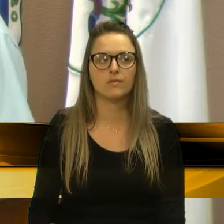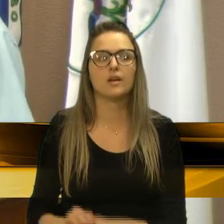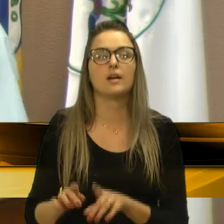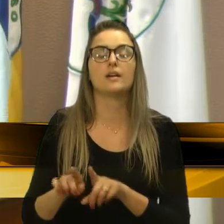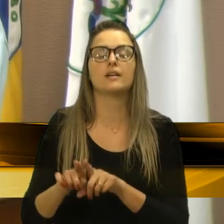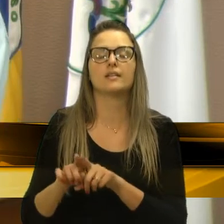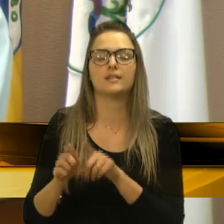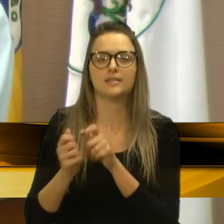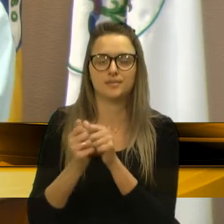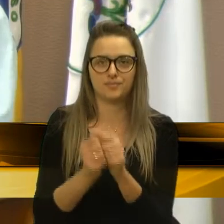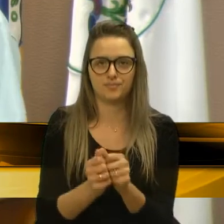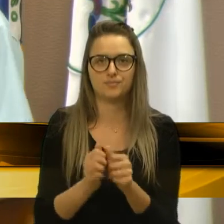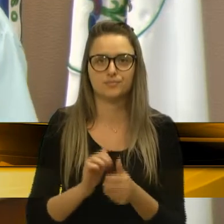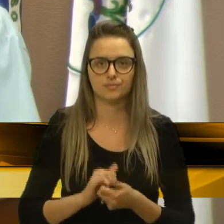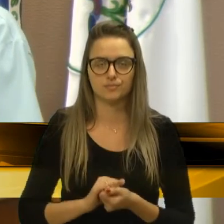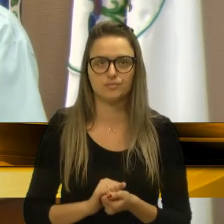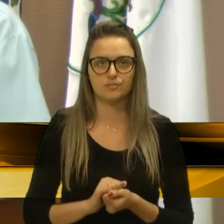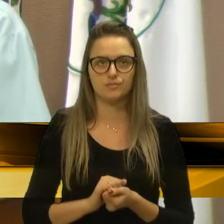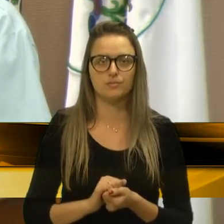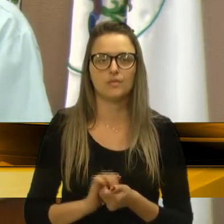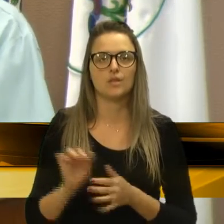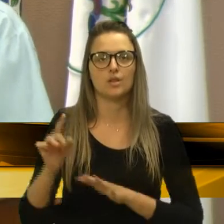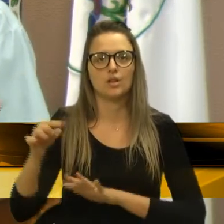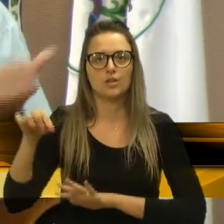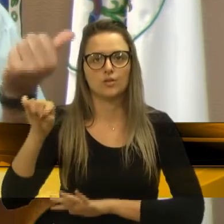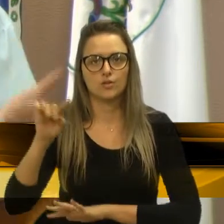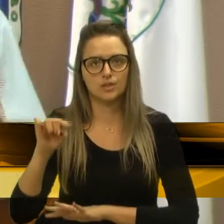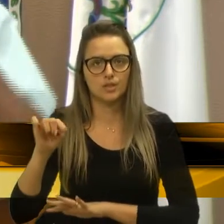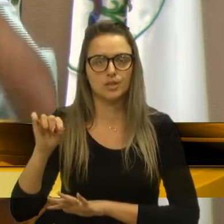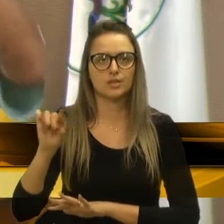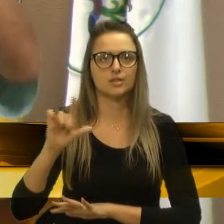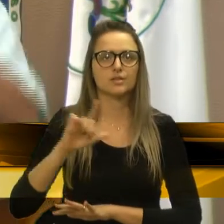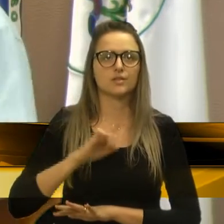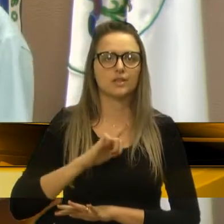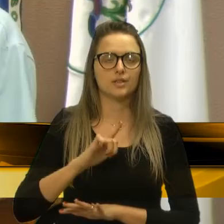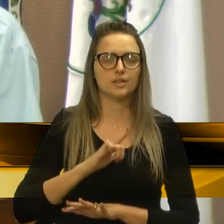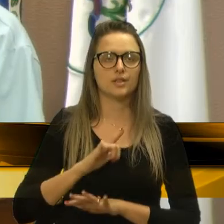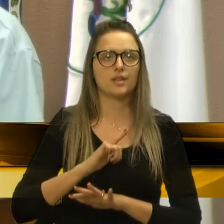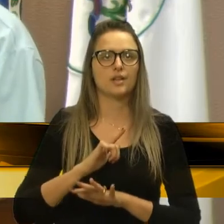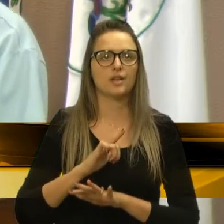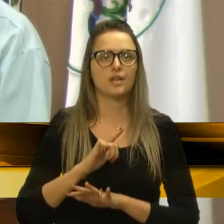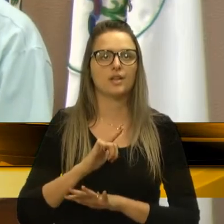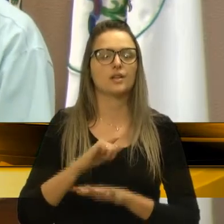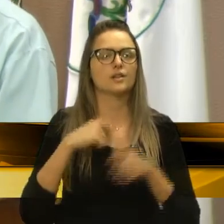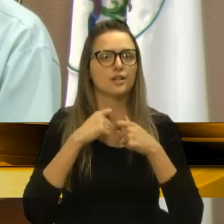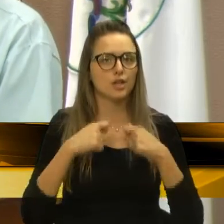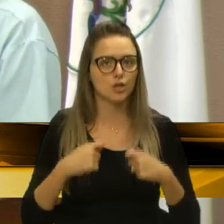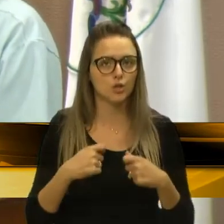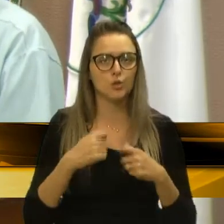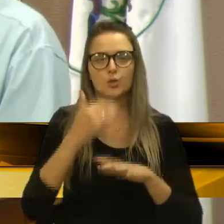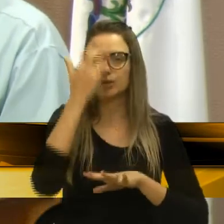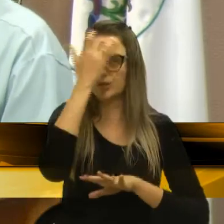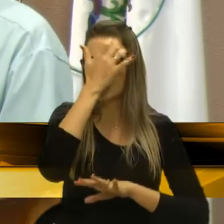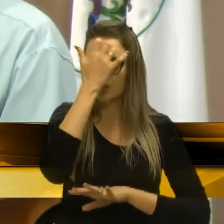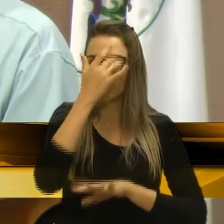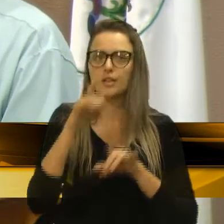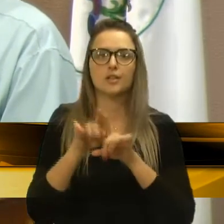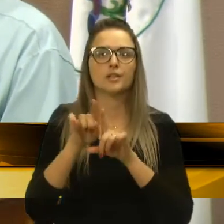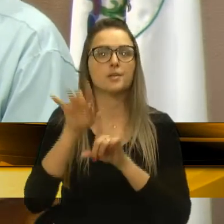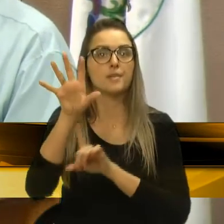vereador perry com excelência da luz também cobrando a história da hispamar